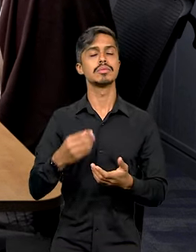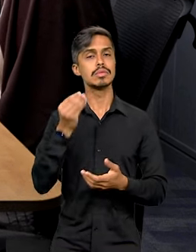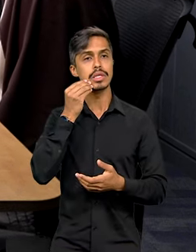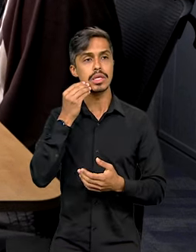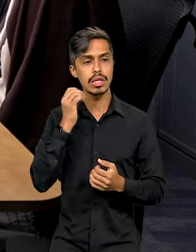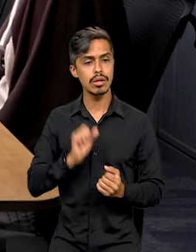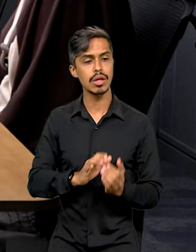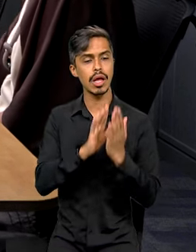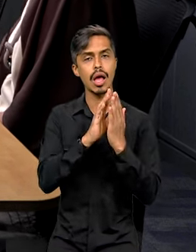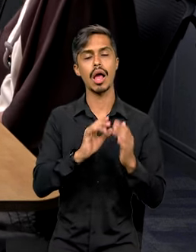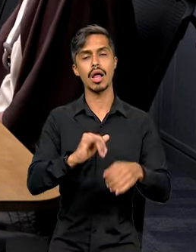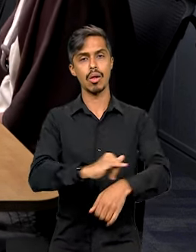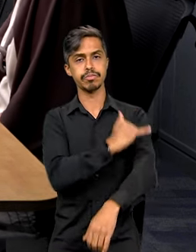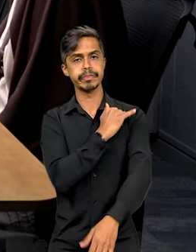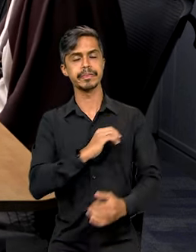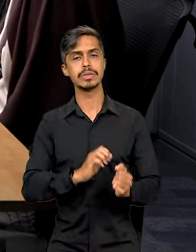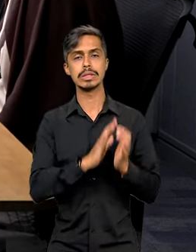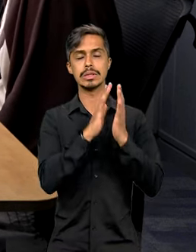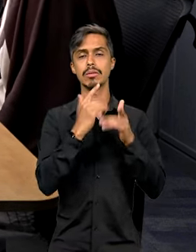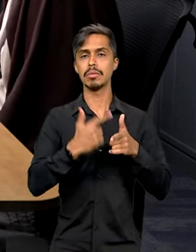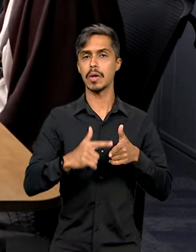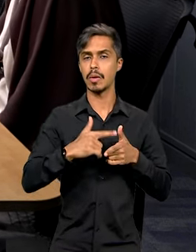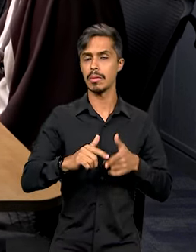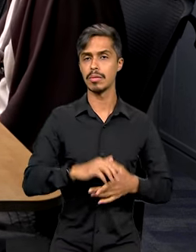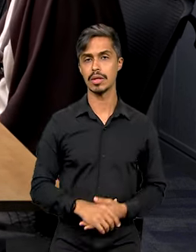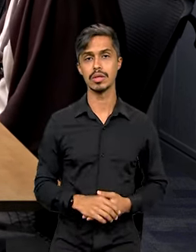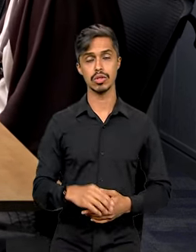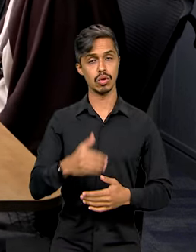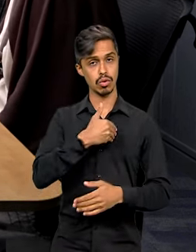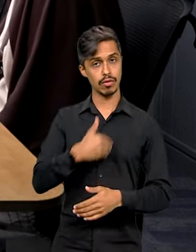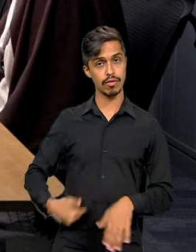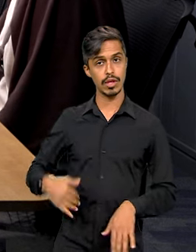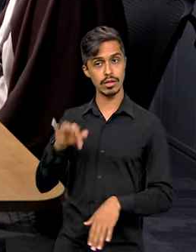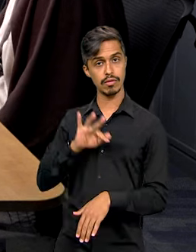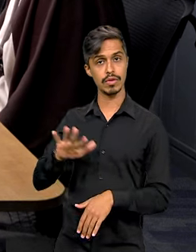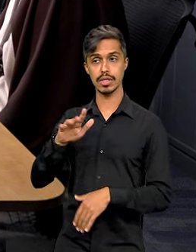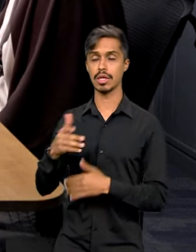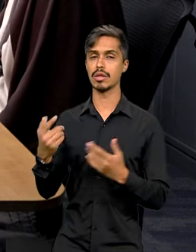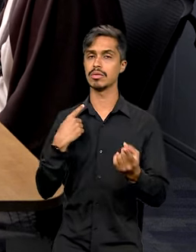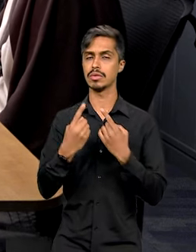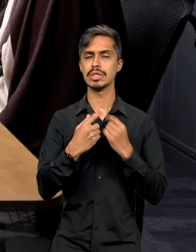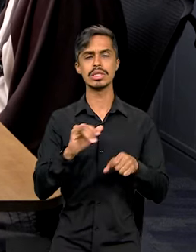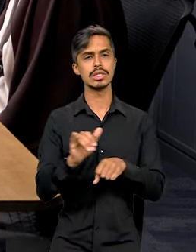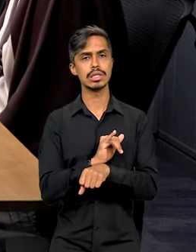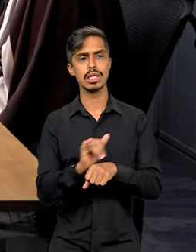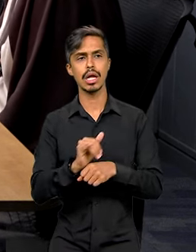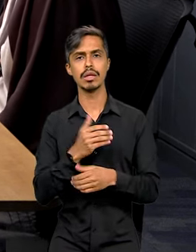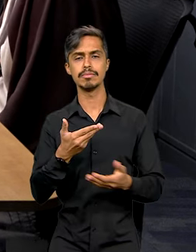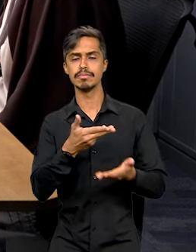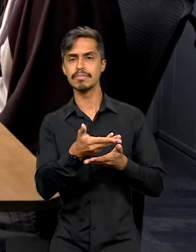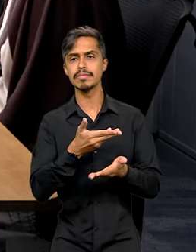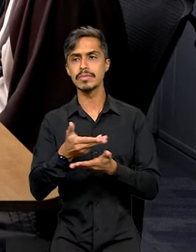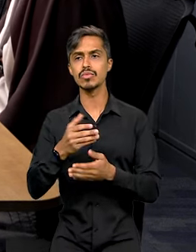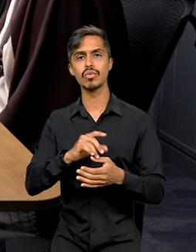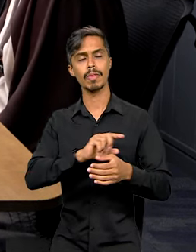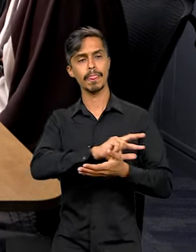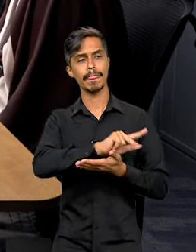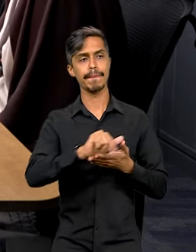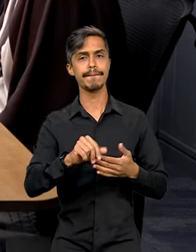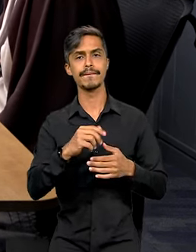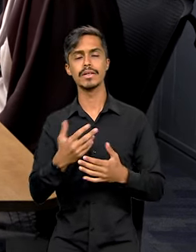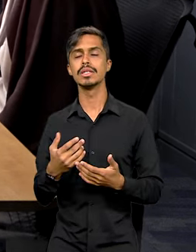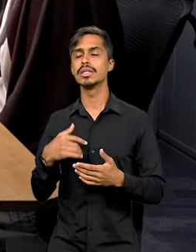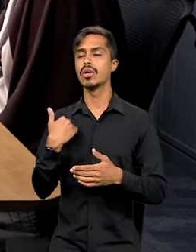da obesidade por exemplo né Nós estamos nesse momento no âmbito do governo federal discutindo uma estratégia intersetorial para